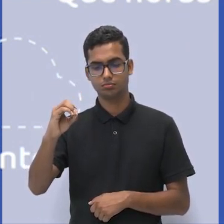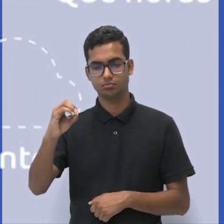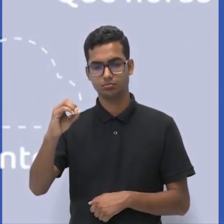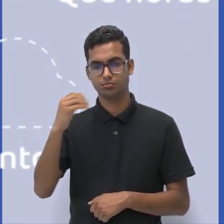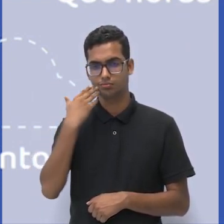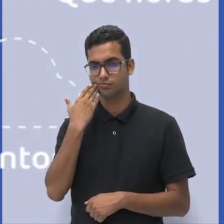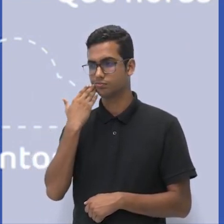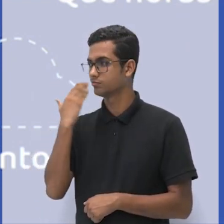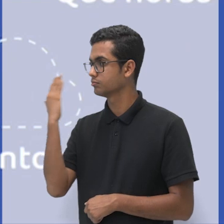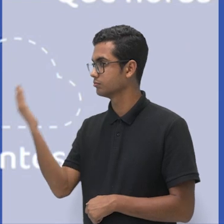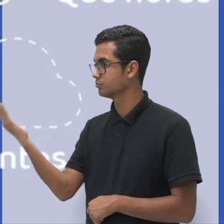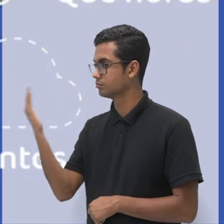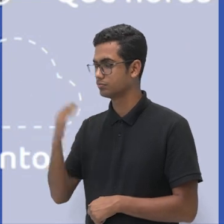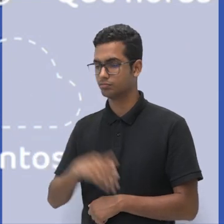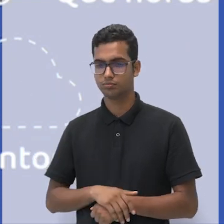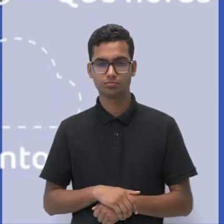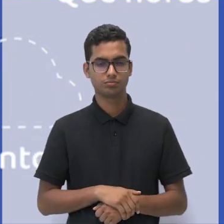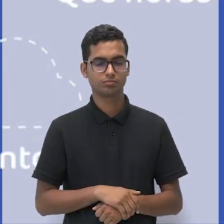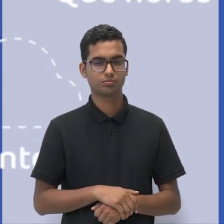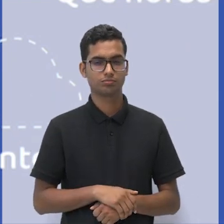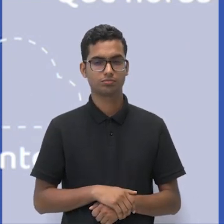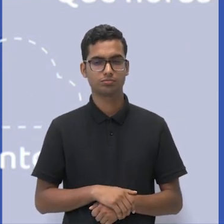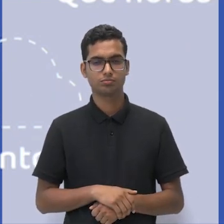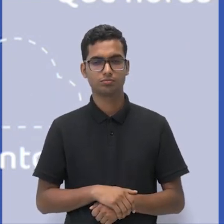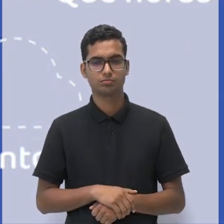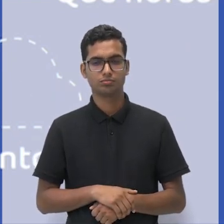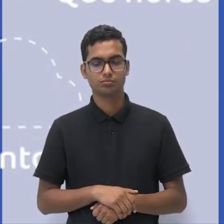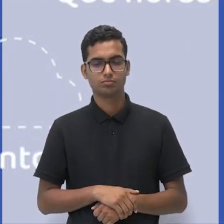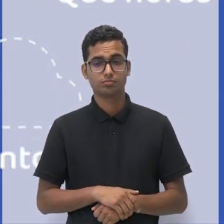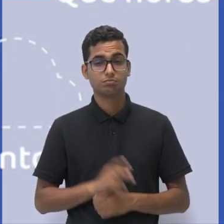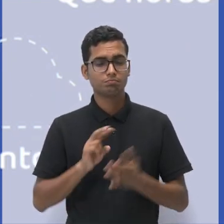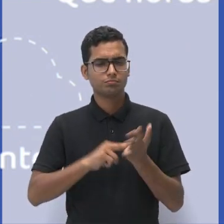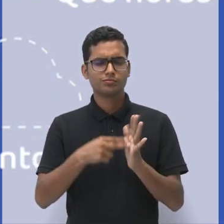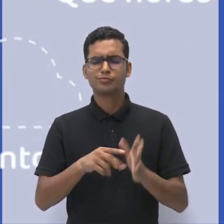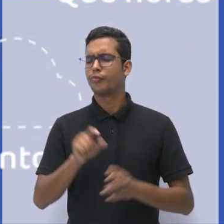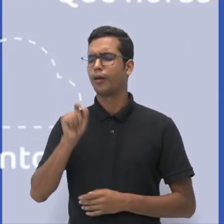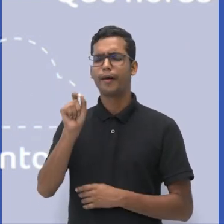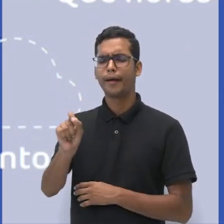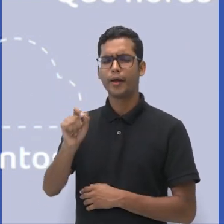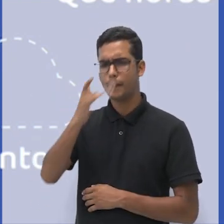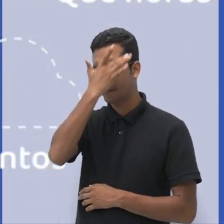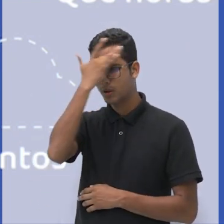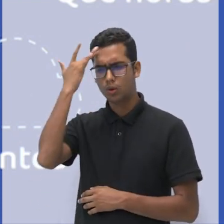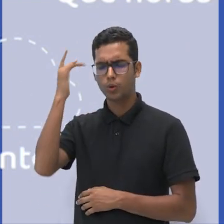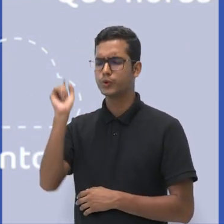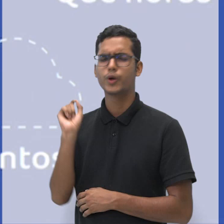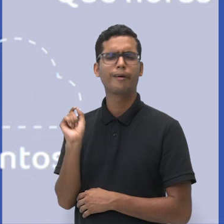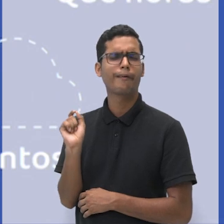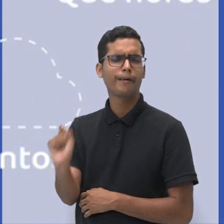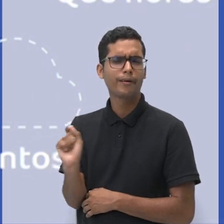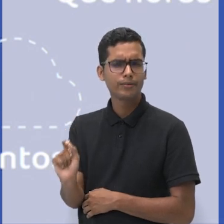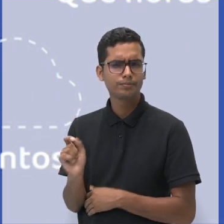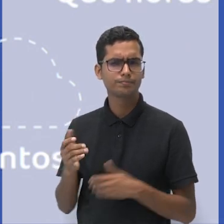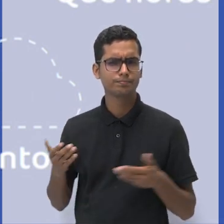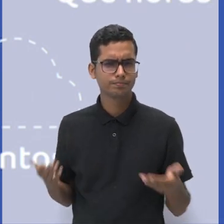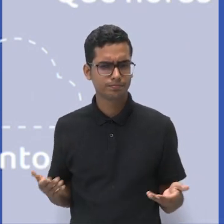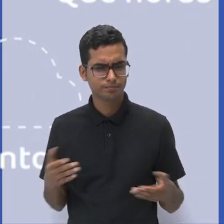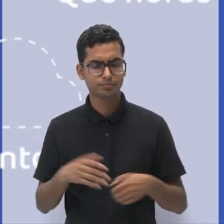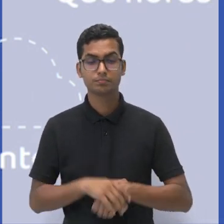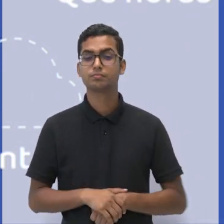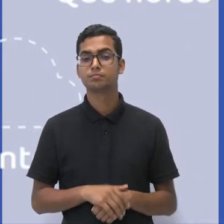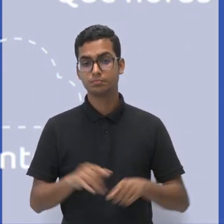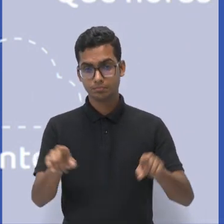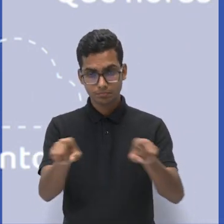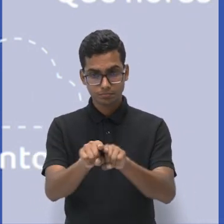who, tá? Eu tentando encaixar aqui, who. Who quer dizer quem, tá? Então, mais uma vez a pronúncia de todos